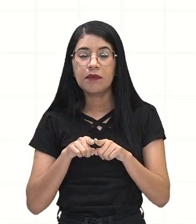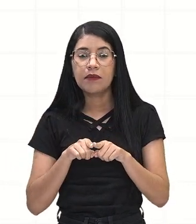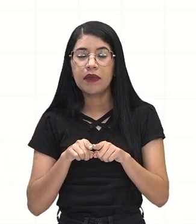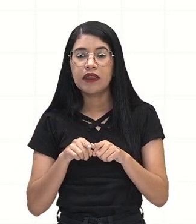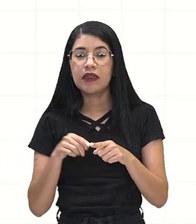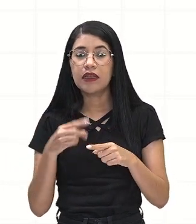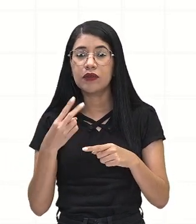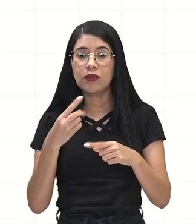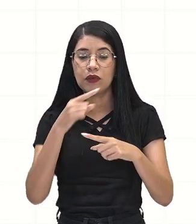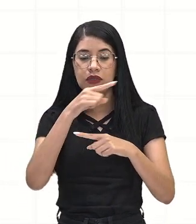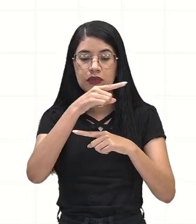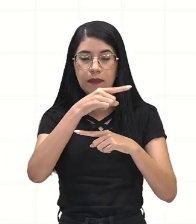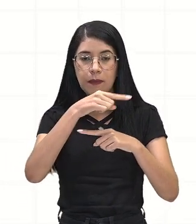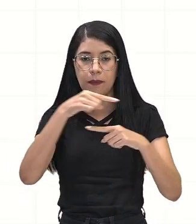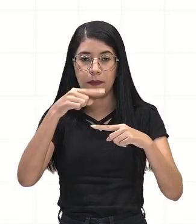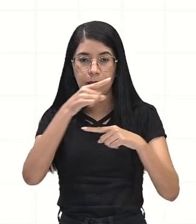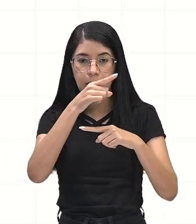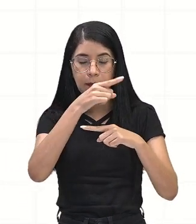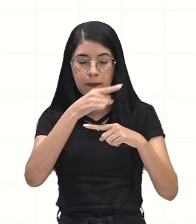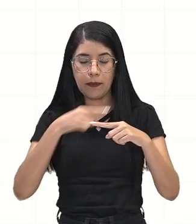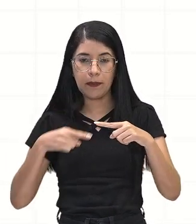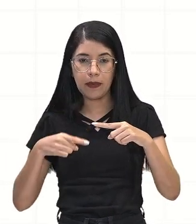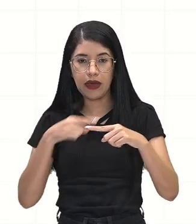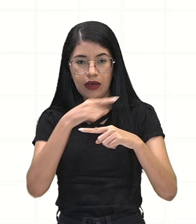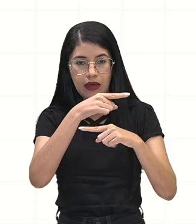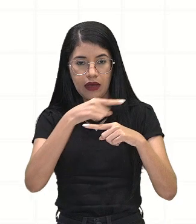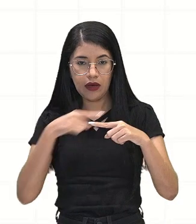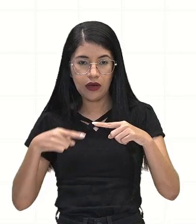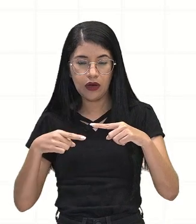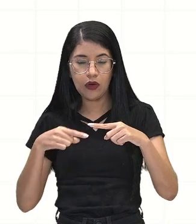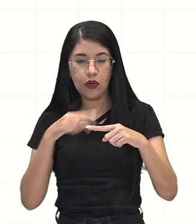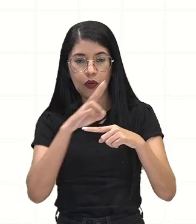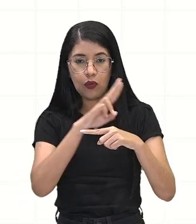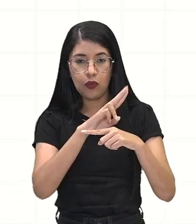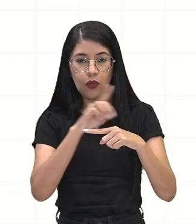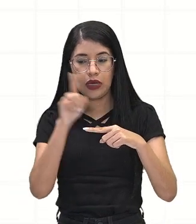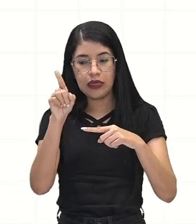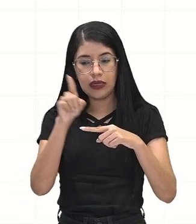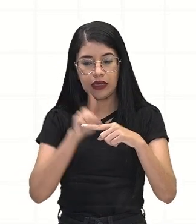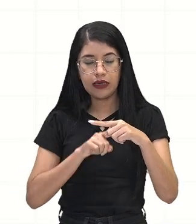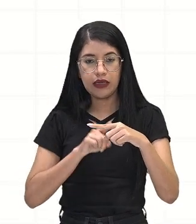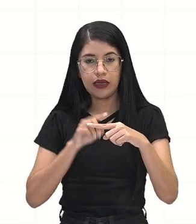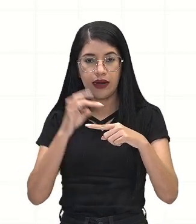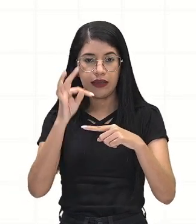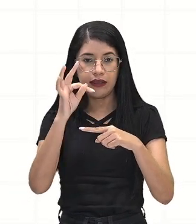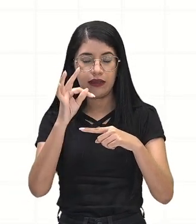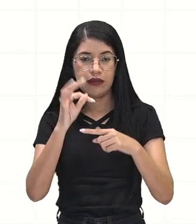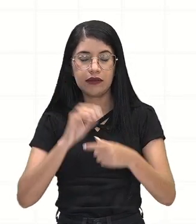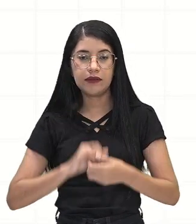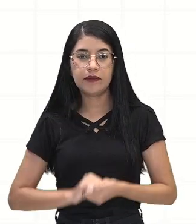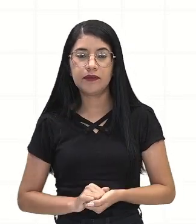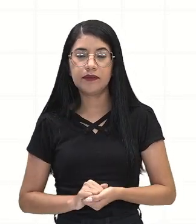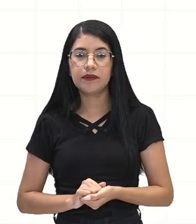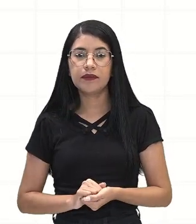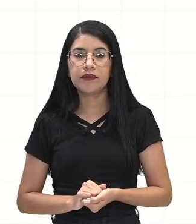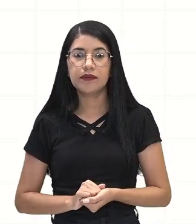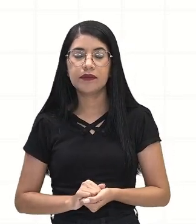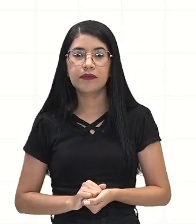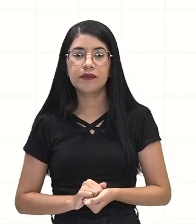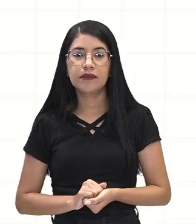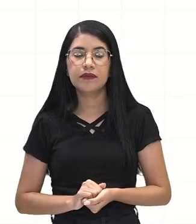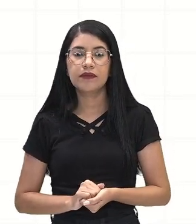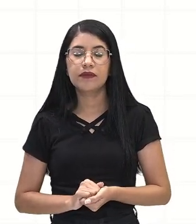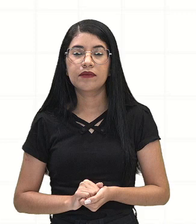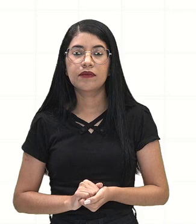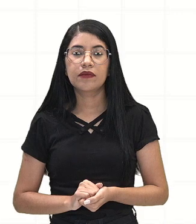duas retas transversais, que seria a reta T, né, e a reta U. Tudo bem? E